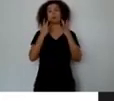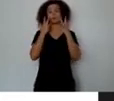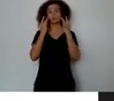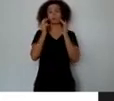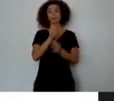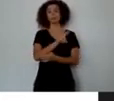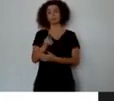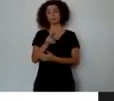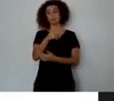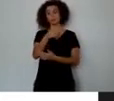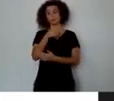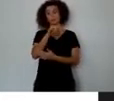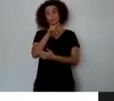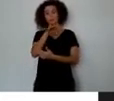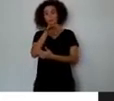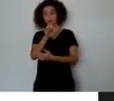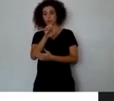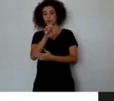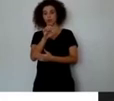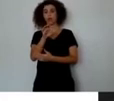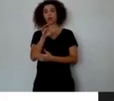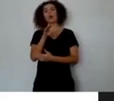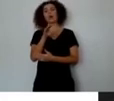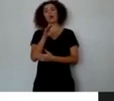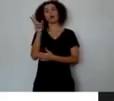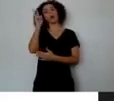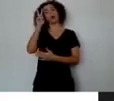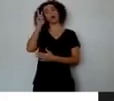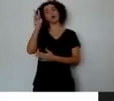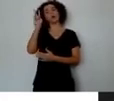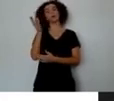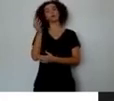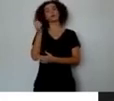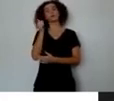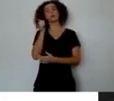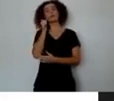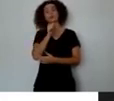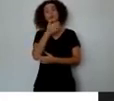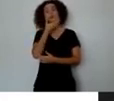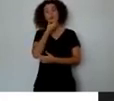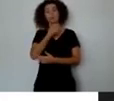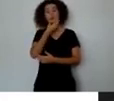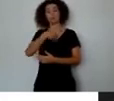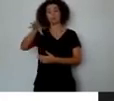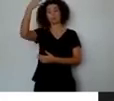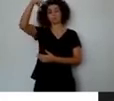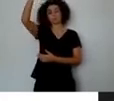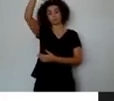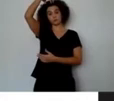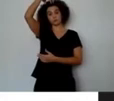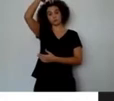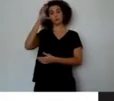que é a saga do Menino Rei. A gente vai contar a história do samba, tendo como pano de fundo a discussão